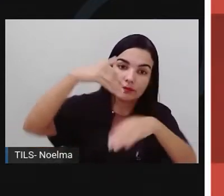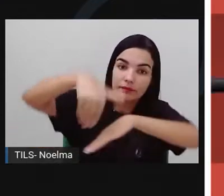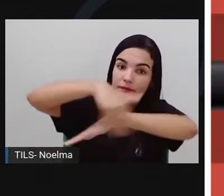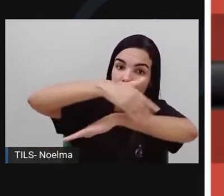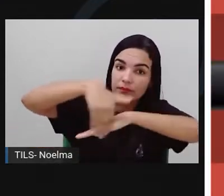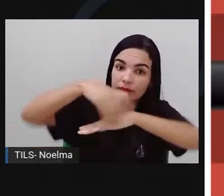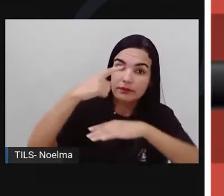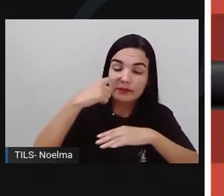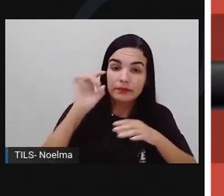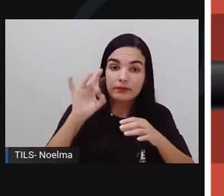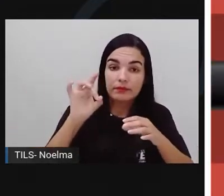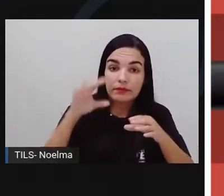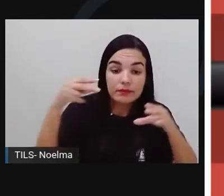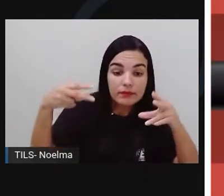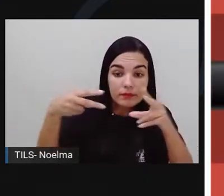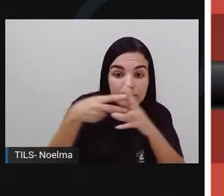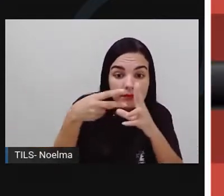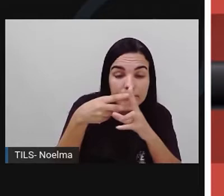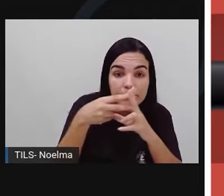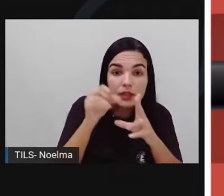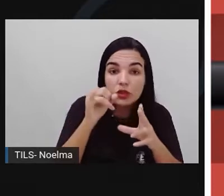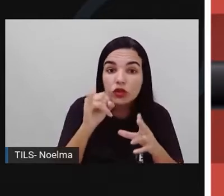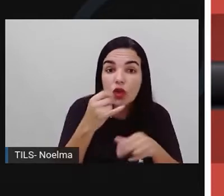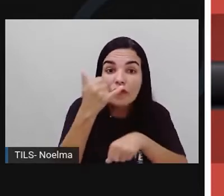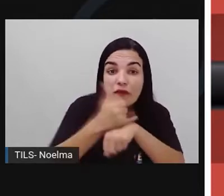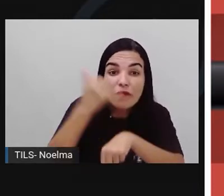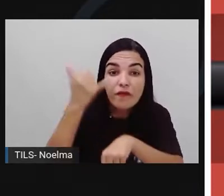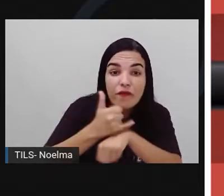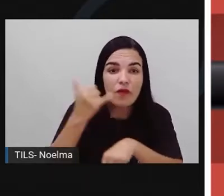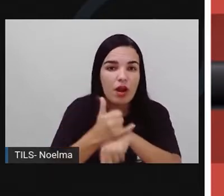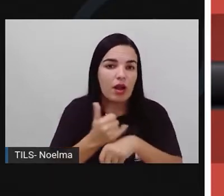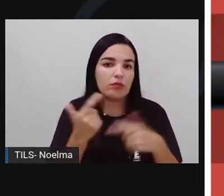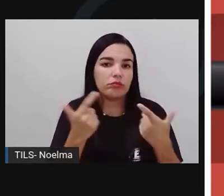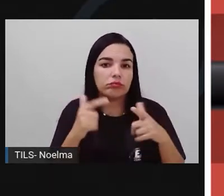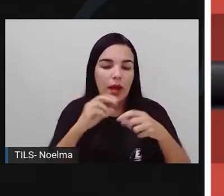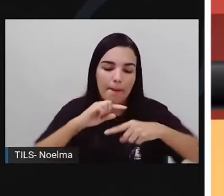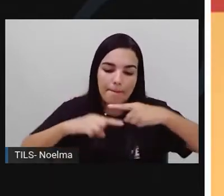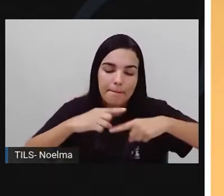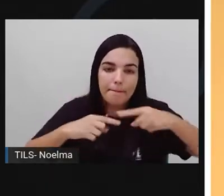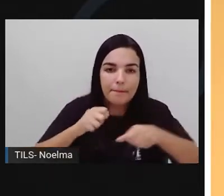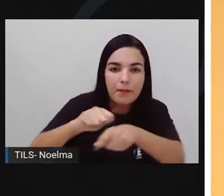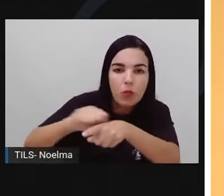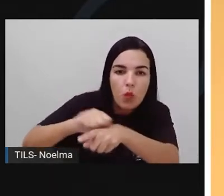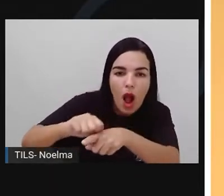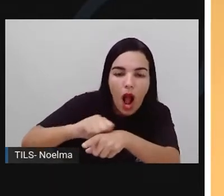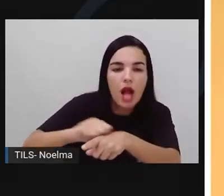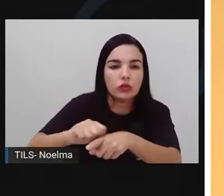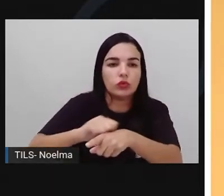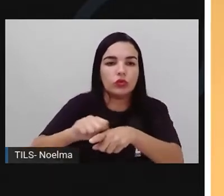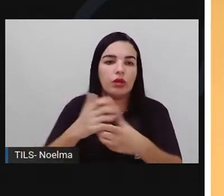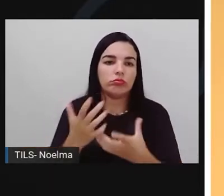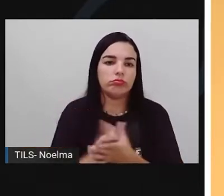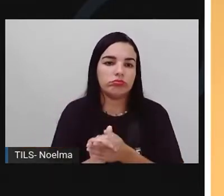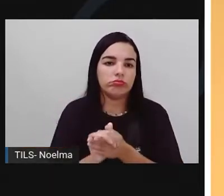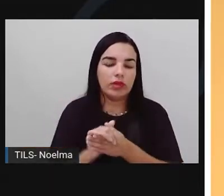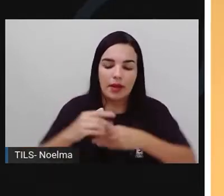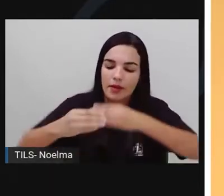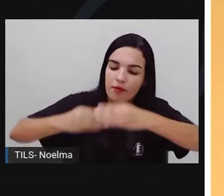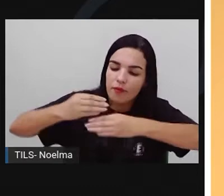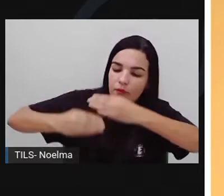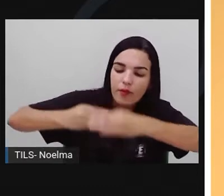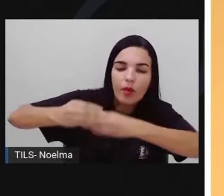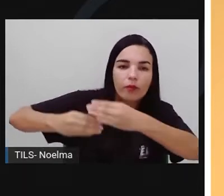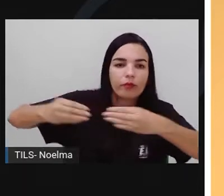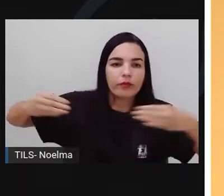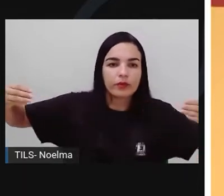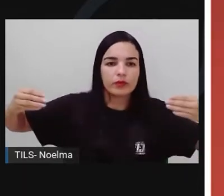fibras de um material metálico e que por fora estão rodeados por borracha ou plástico. Os cabos da rua são parecidos aos